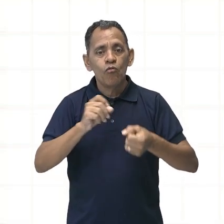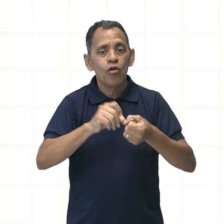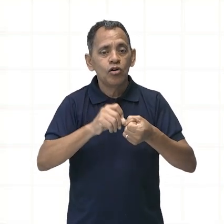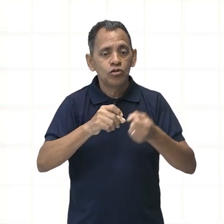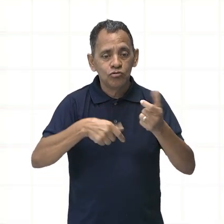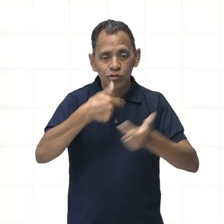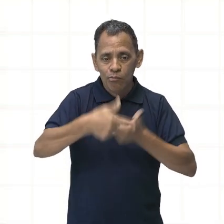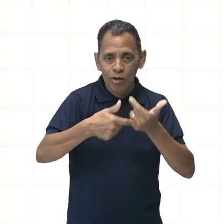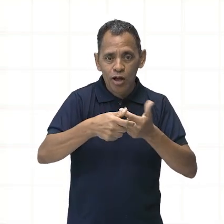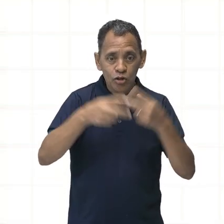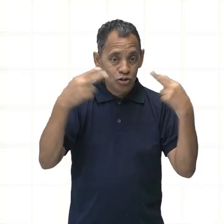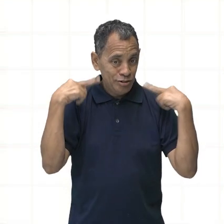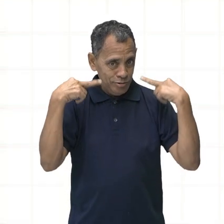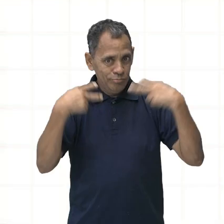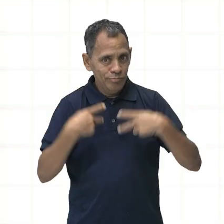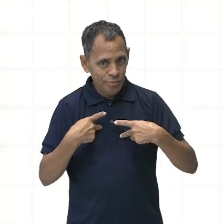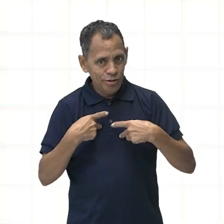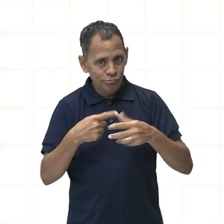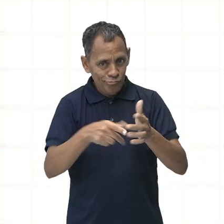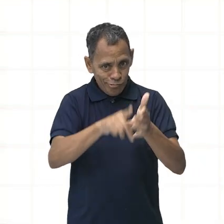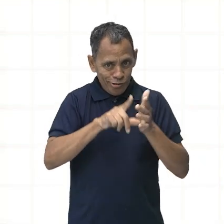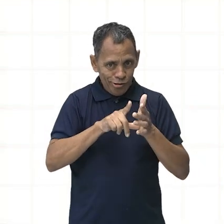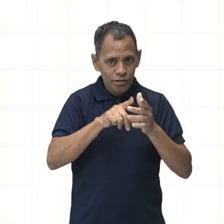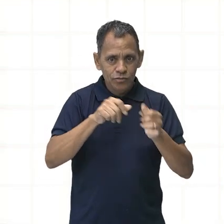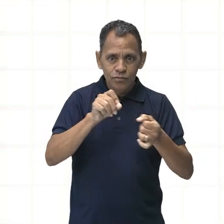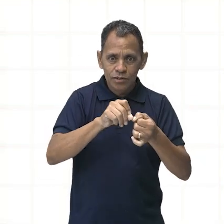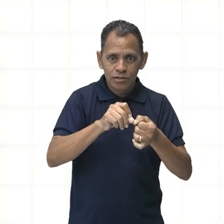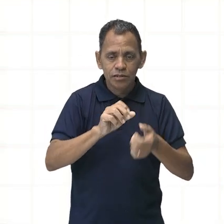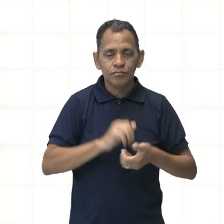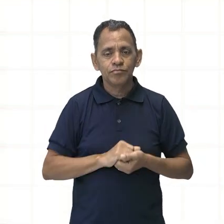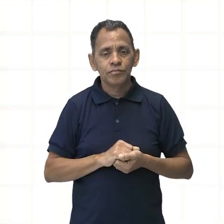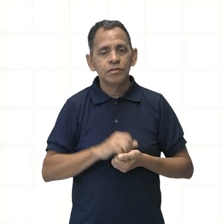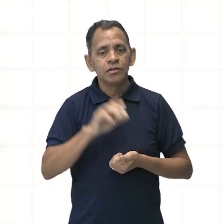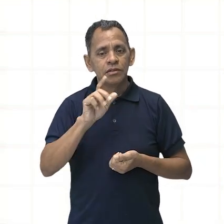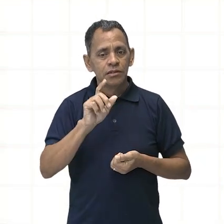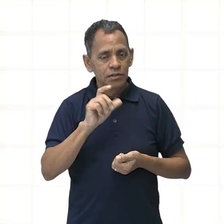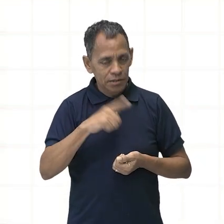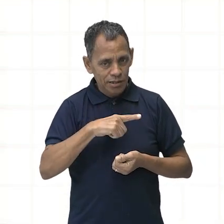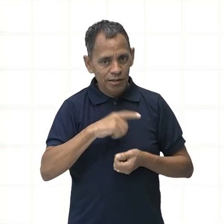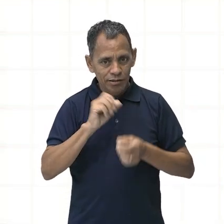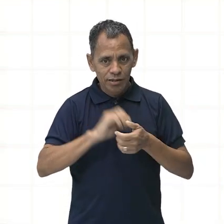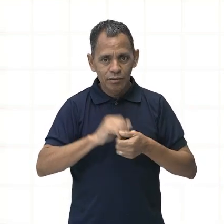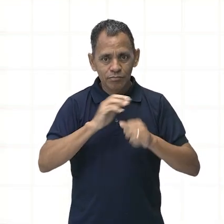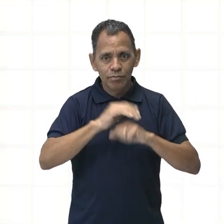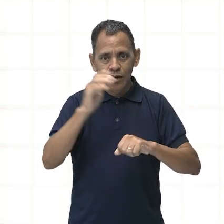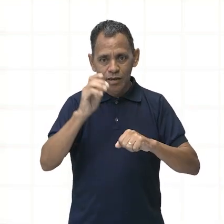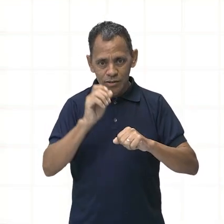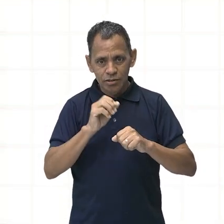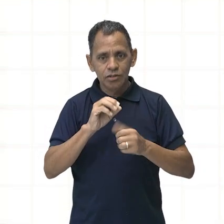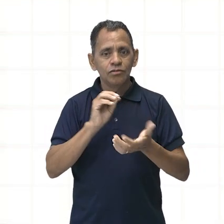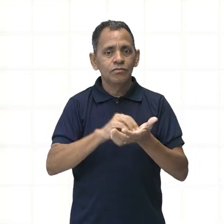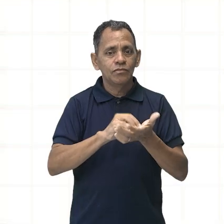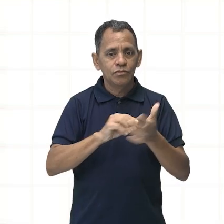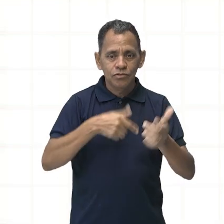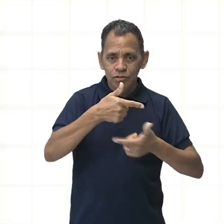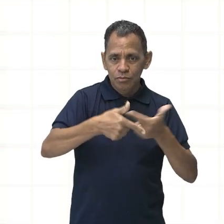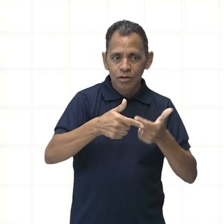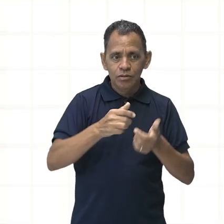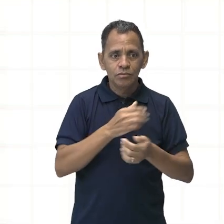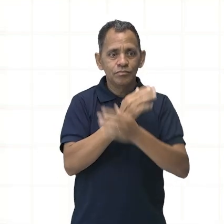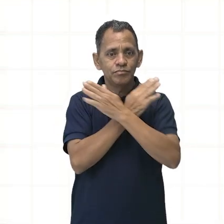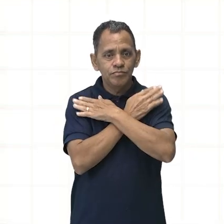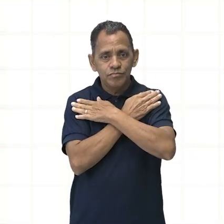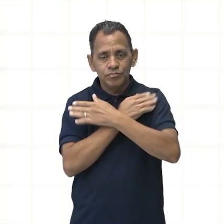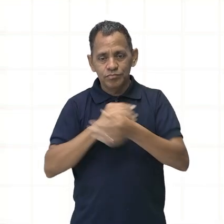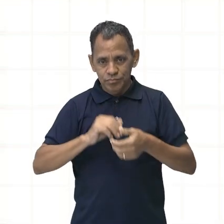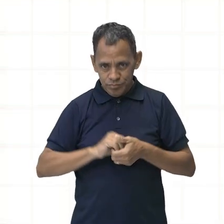homem fazia, e aí a gente vai tendo ali cada vez mais desemprego, certo? Então, por exemplo,